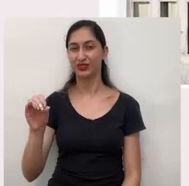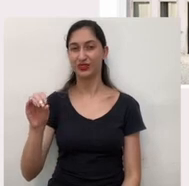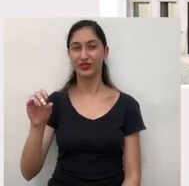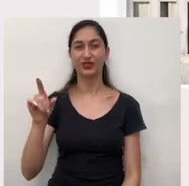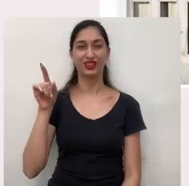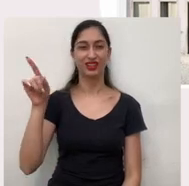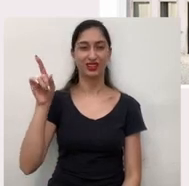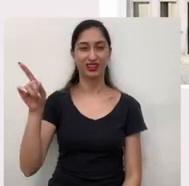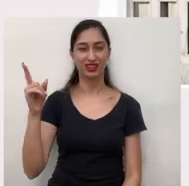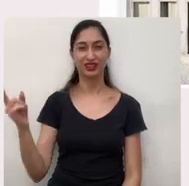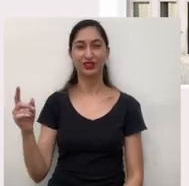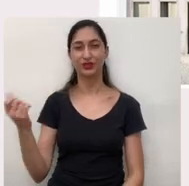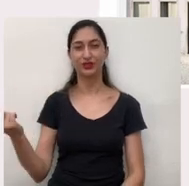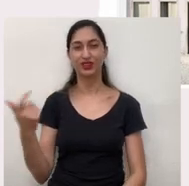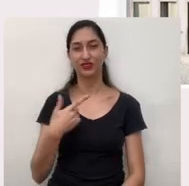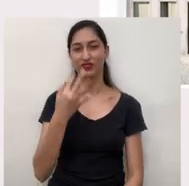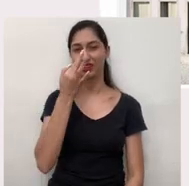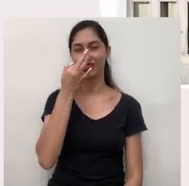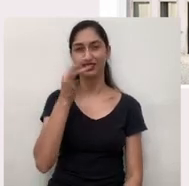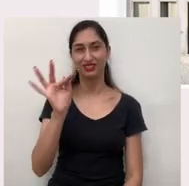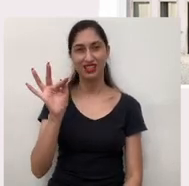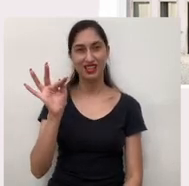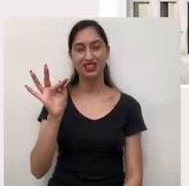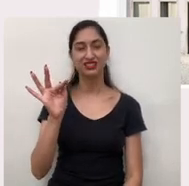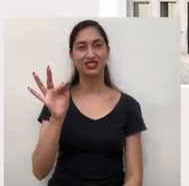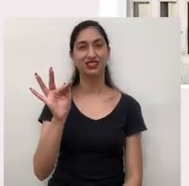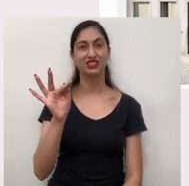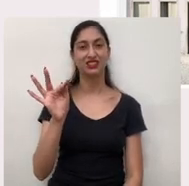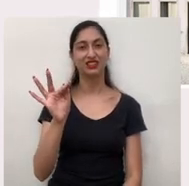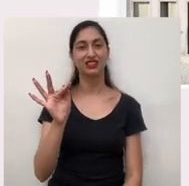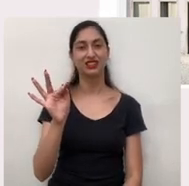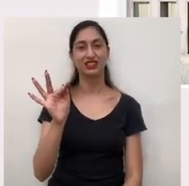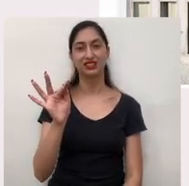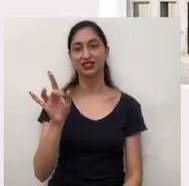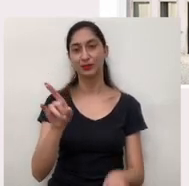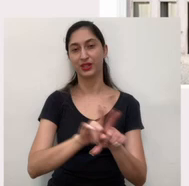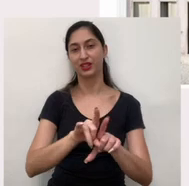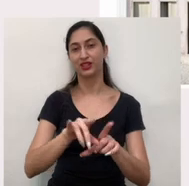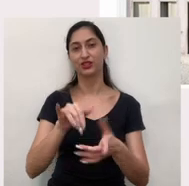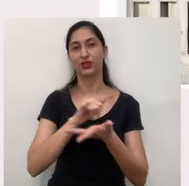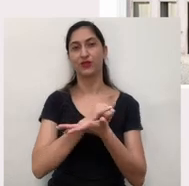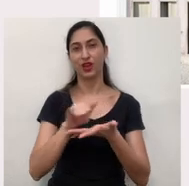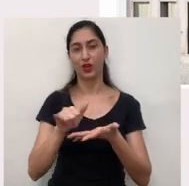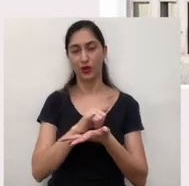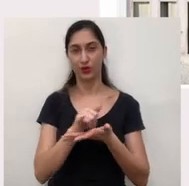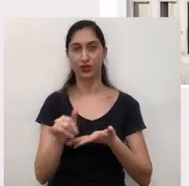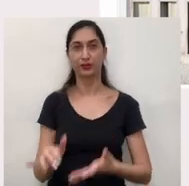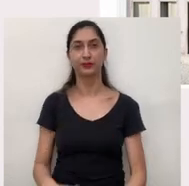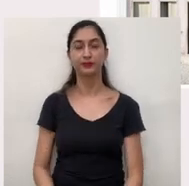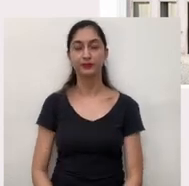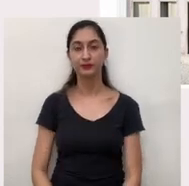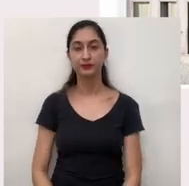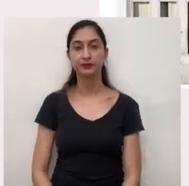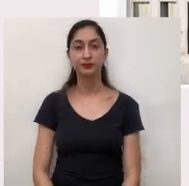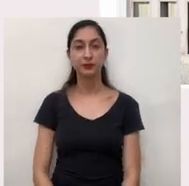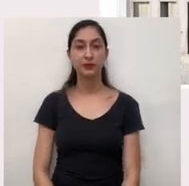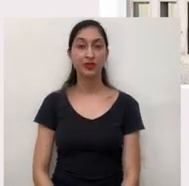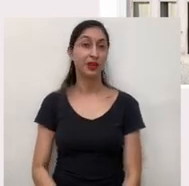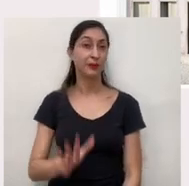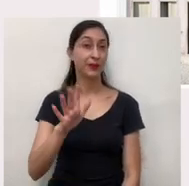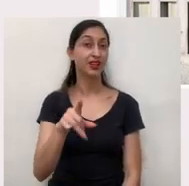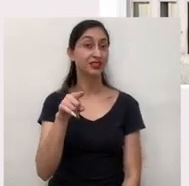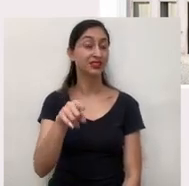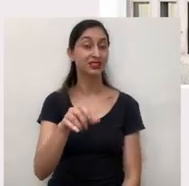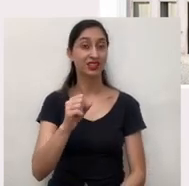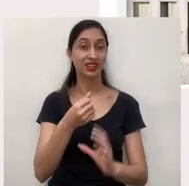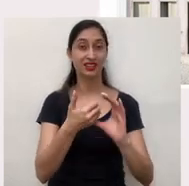do que o Art Deco francês, o Art Deco de Nova York, né? Mas eu digo absolutamente